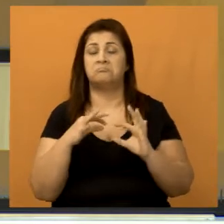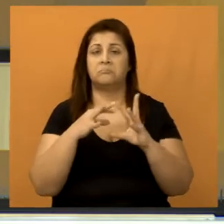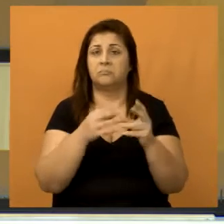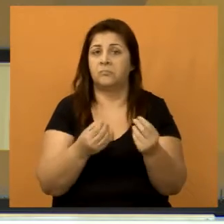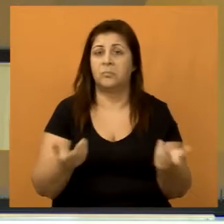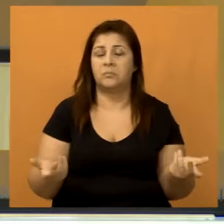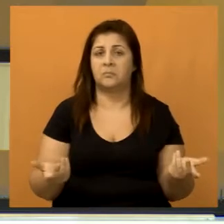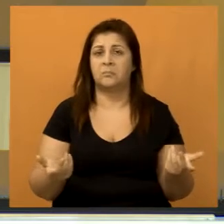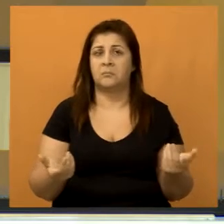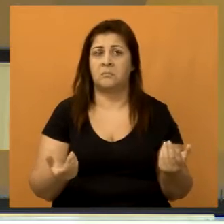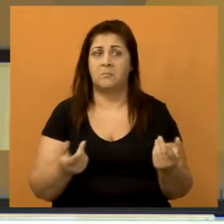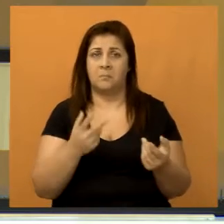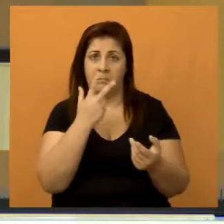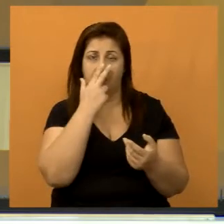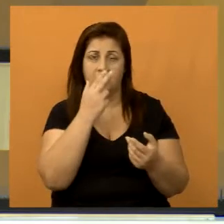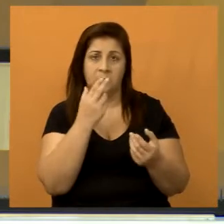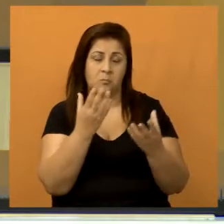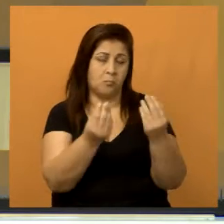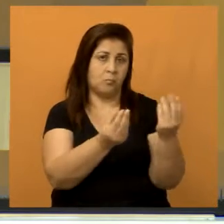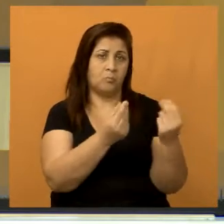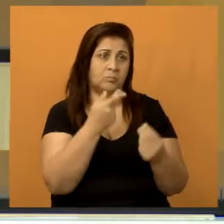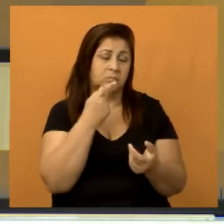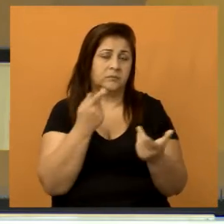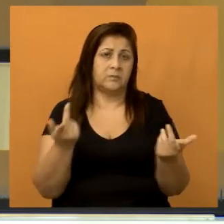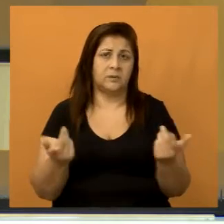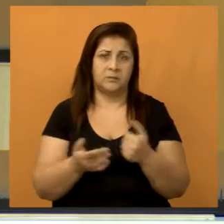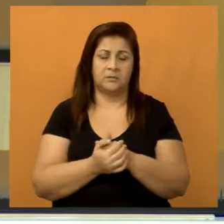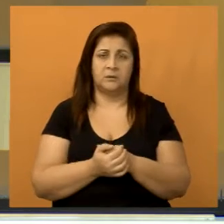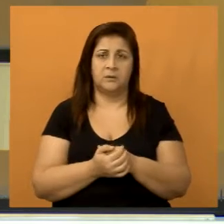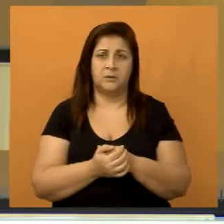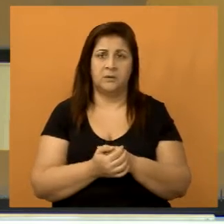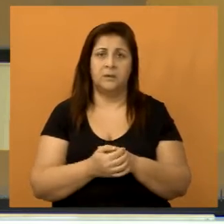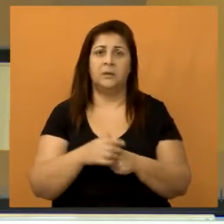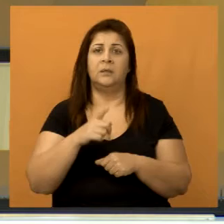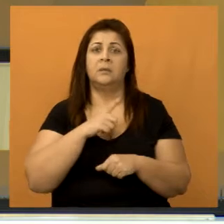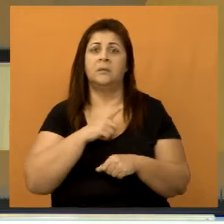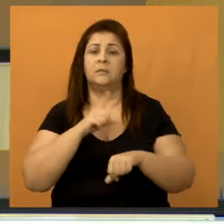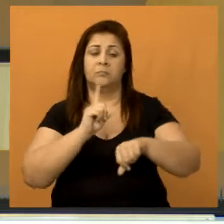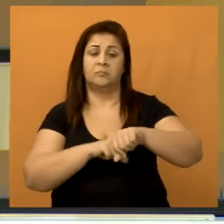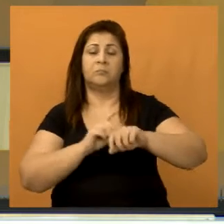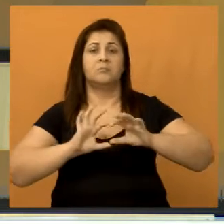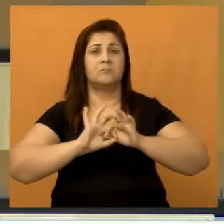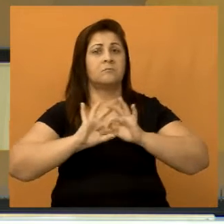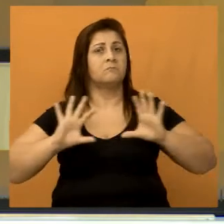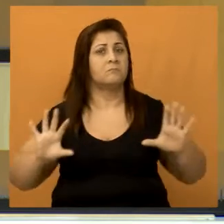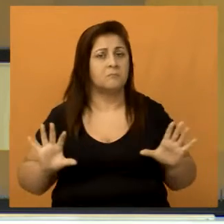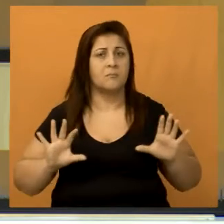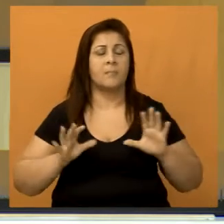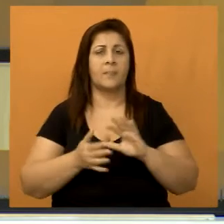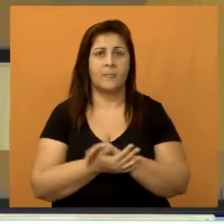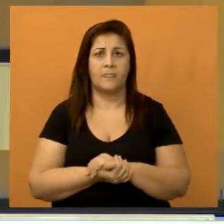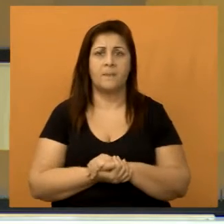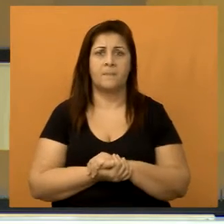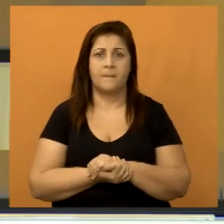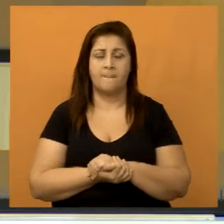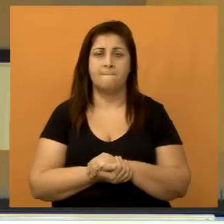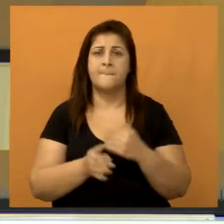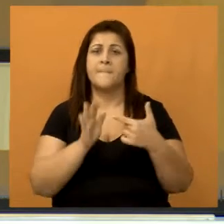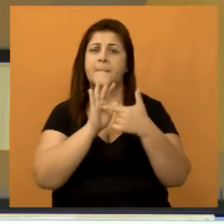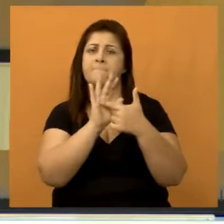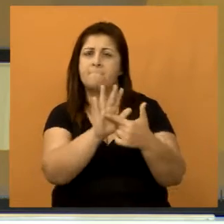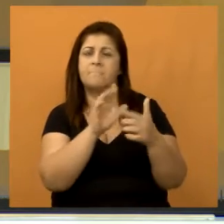na fala da maioria, foi que eles têm o tempo livre para fazer a defesa